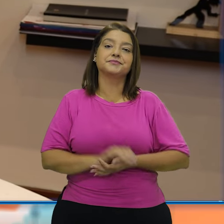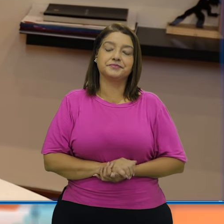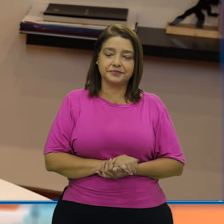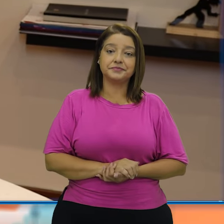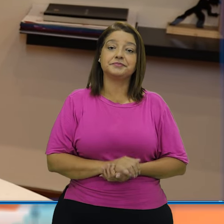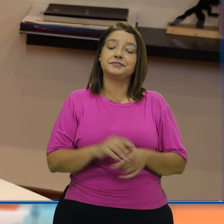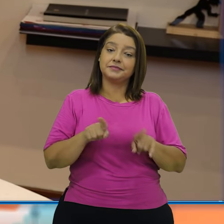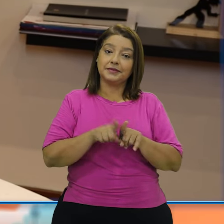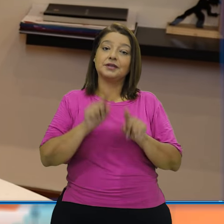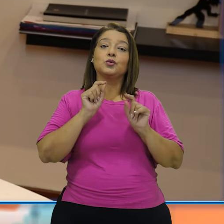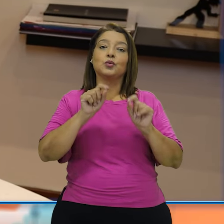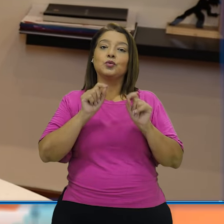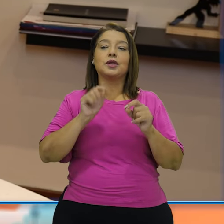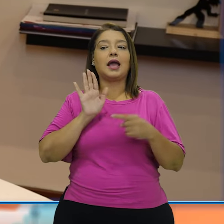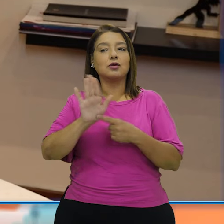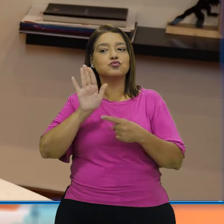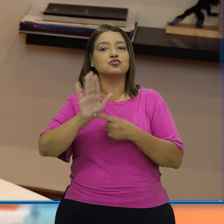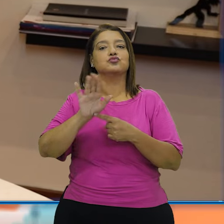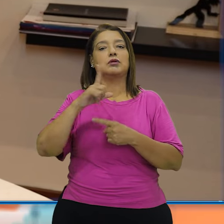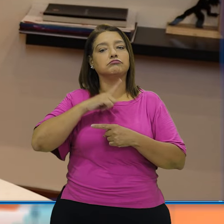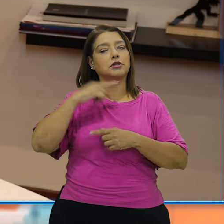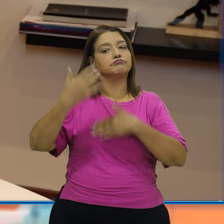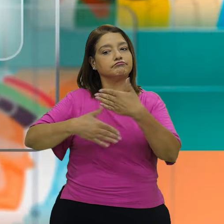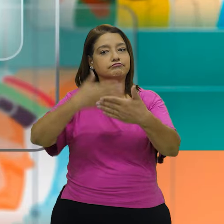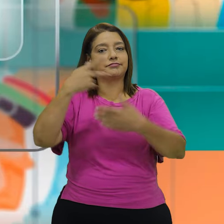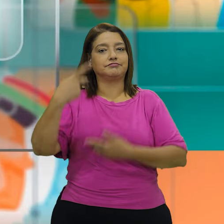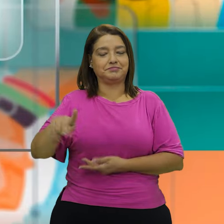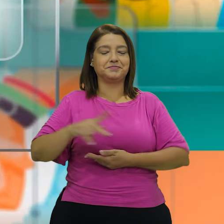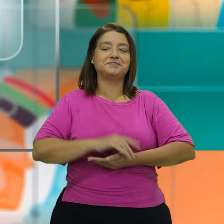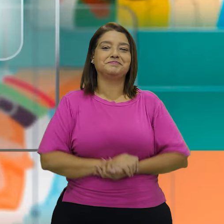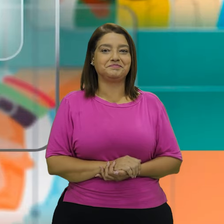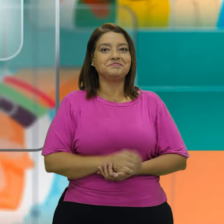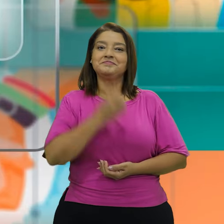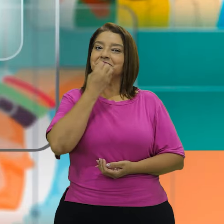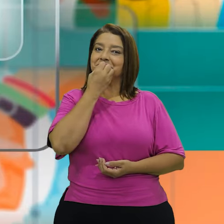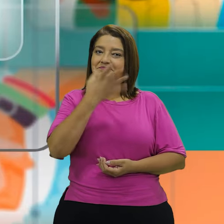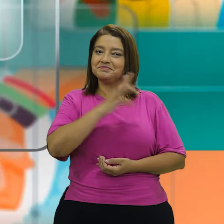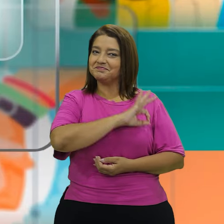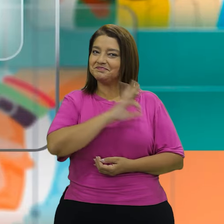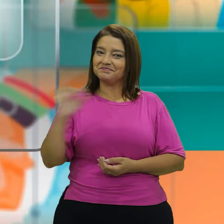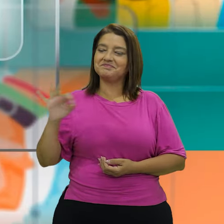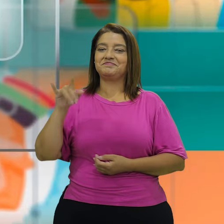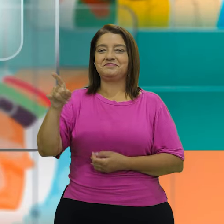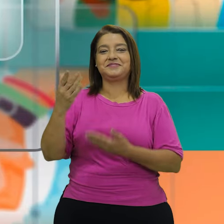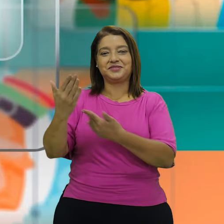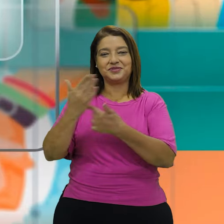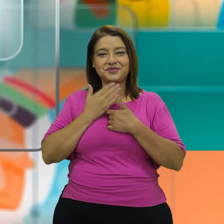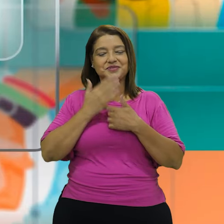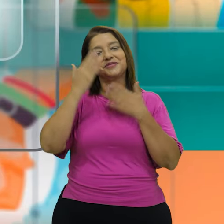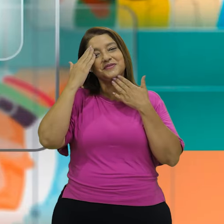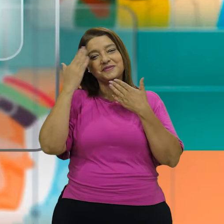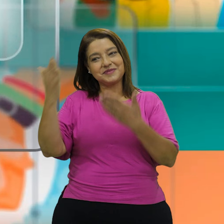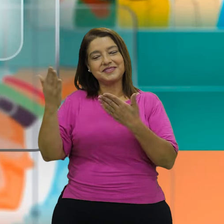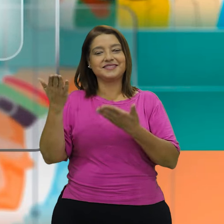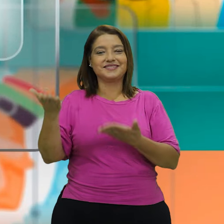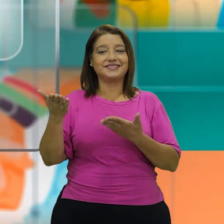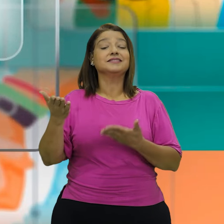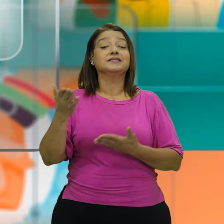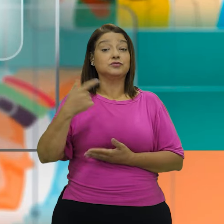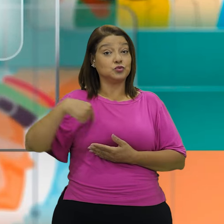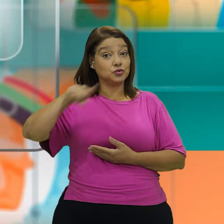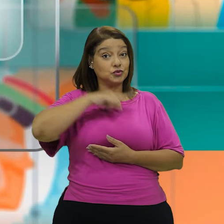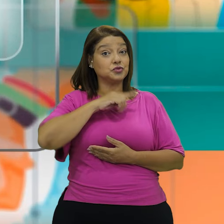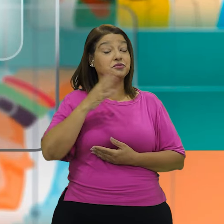eletrônicos. Isso para preservar o ciclo circadiano. Excelentes dicas, Maria Eduarda. Muito obrigada por sua